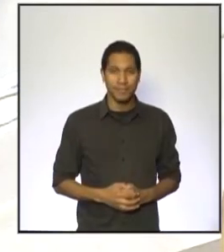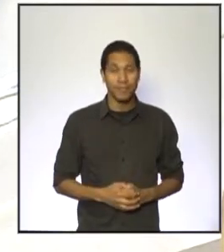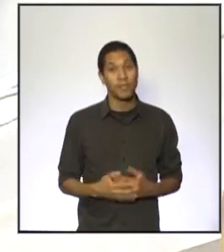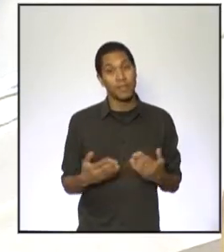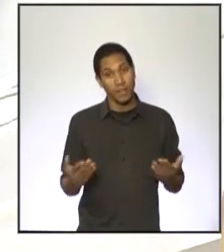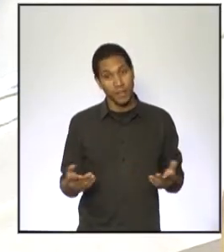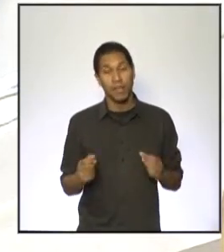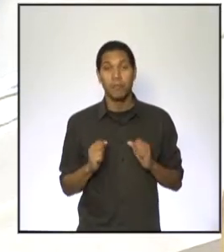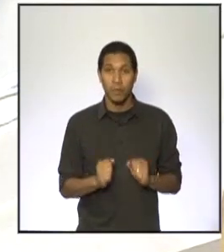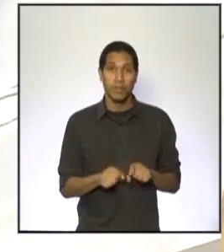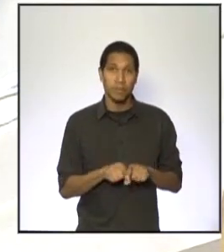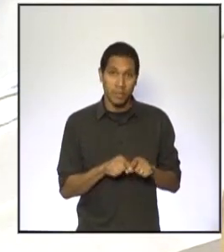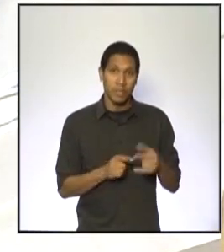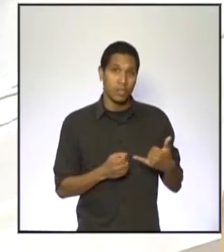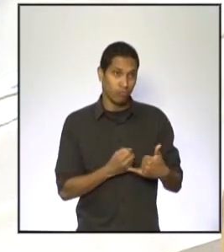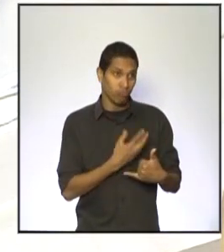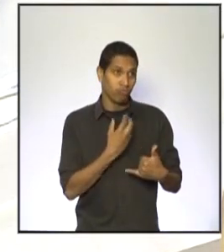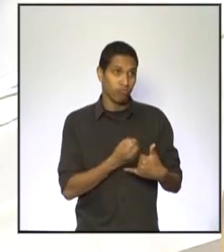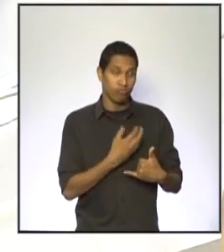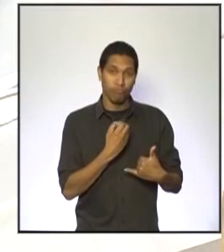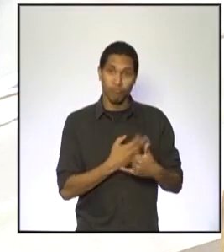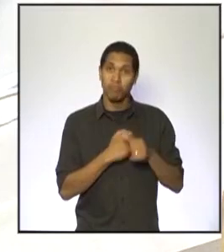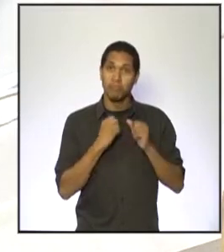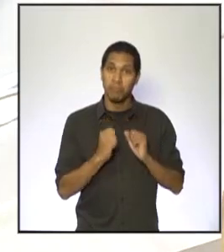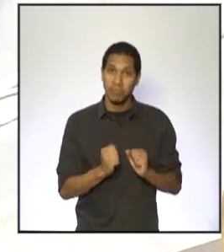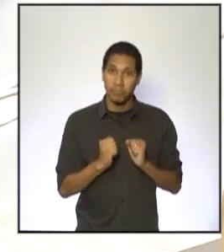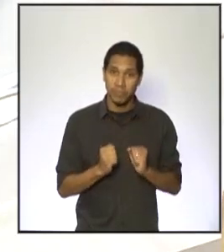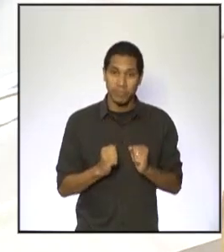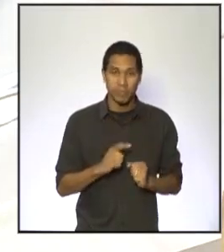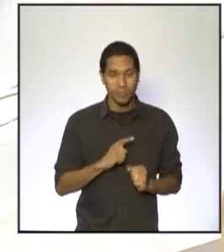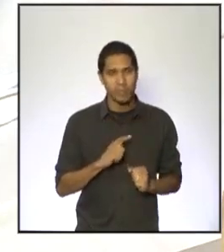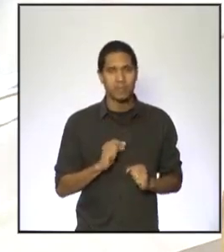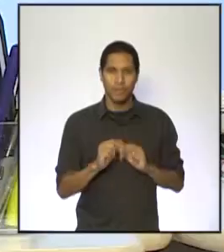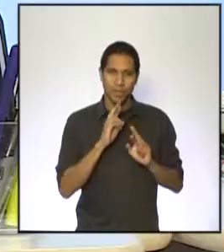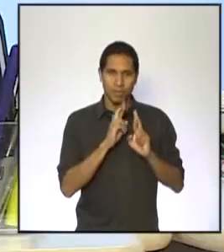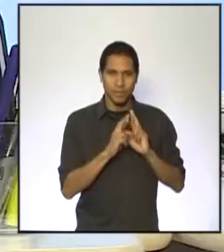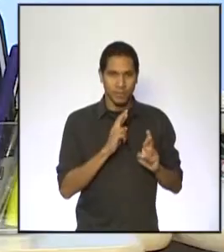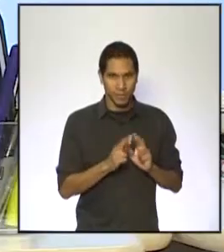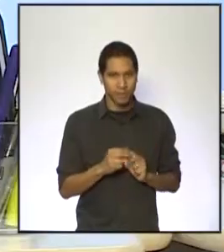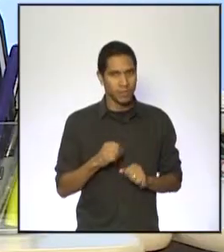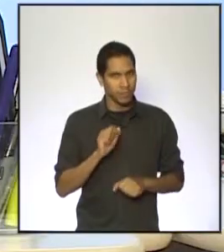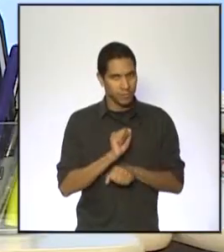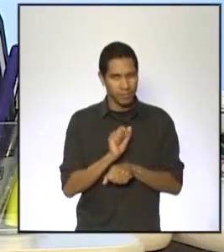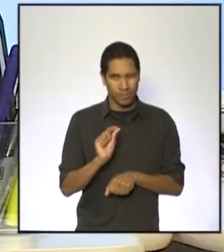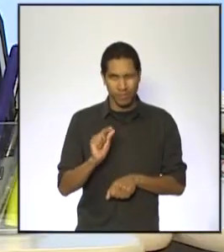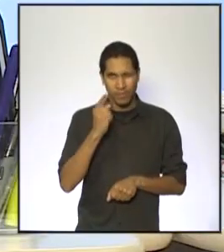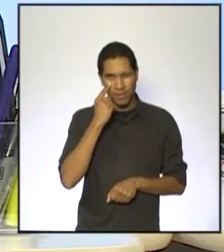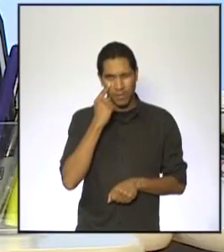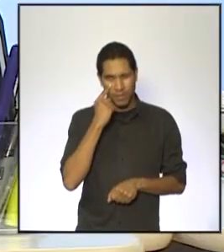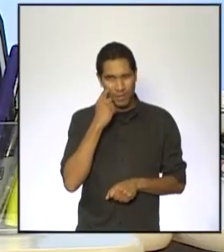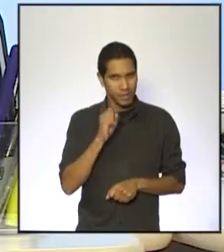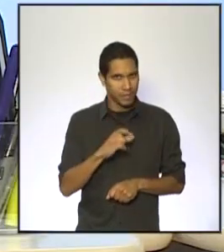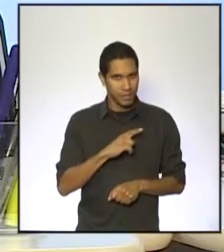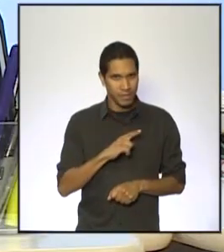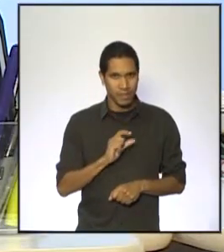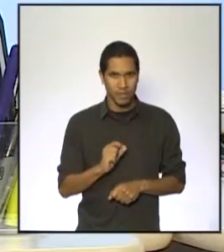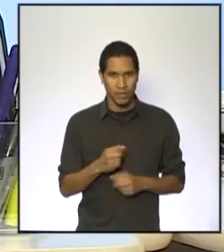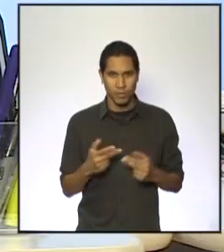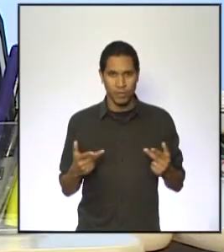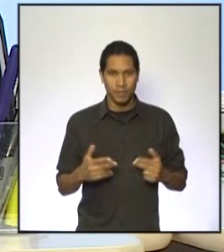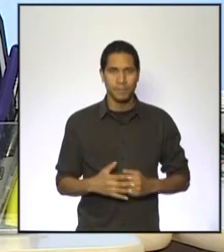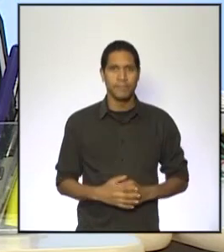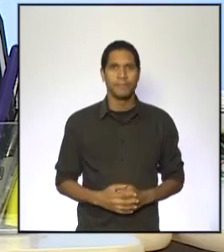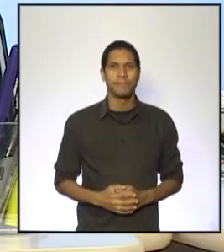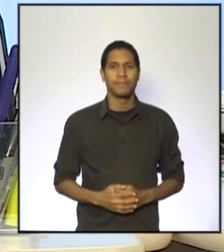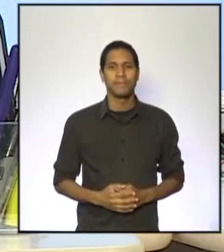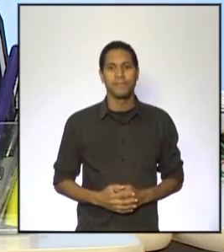momento vão encaminhando as dúvidas que nós vamos tirando ela. Inclusive, vou parar aqui um minutinho para ver se a gente tem alguma